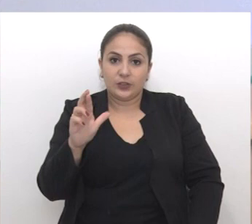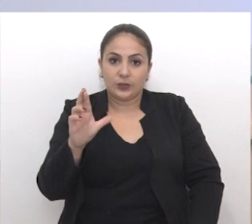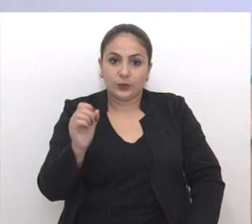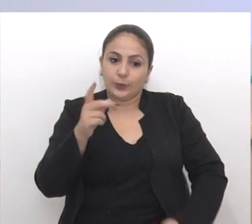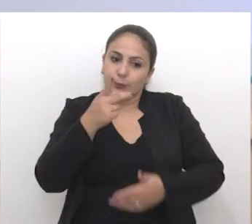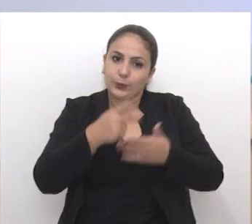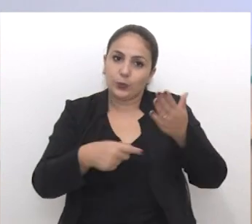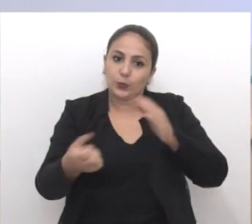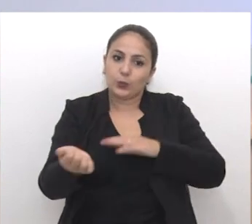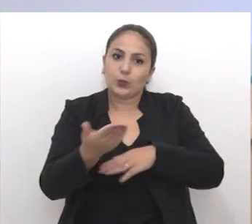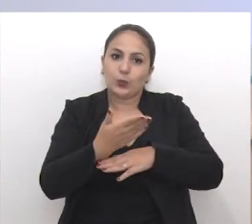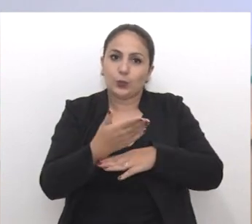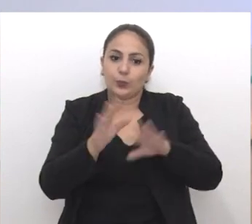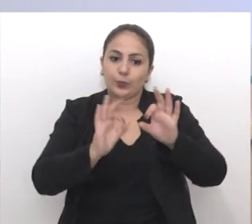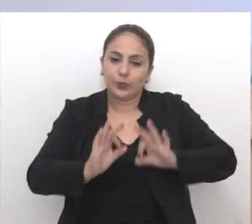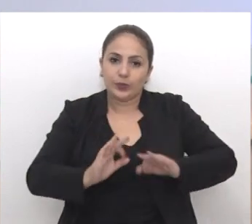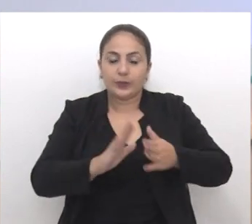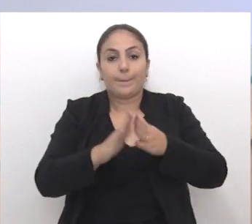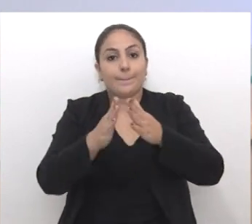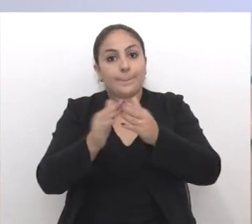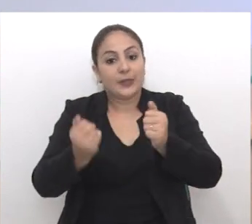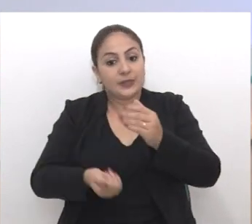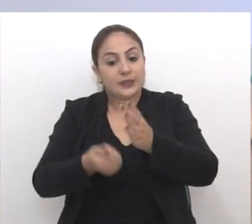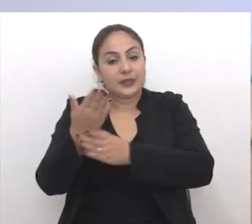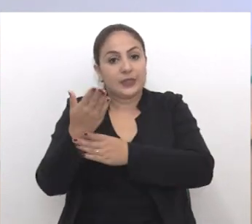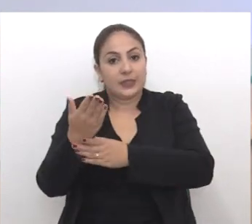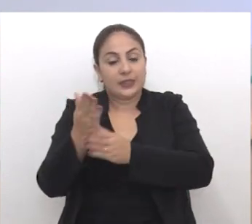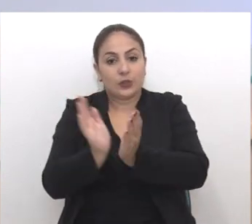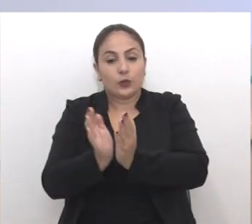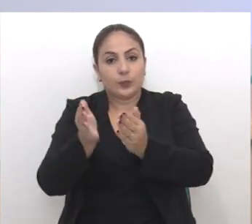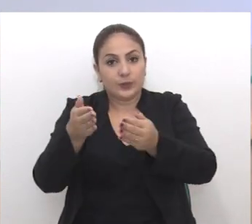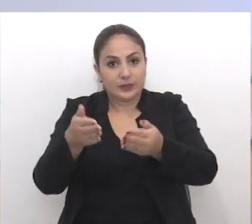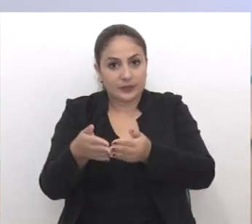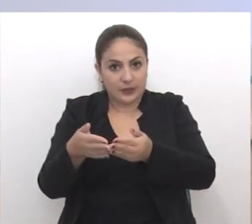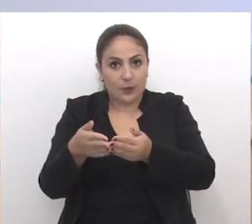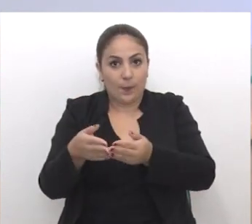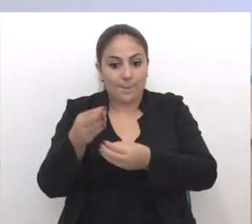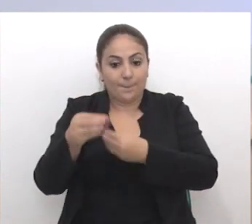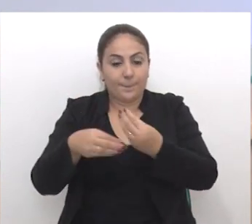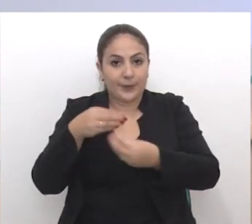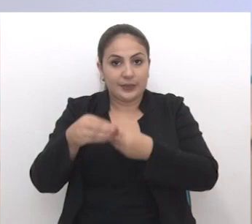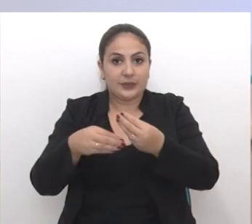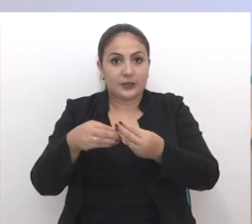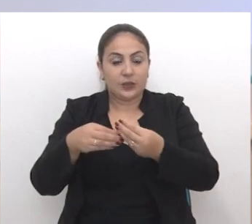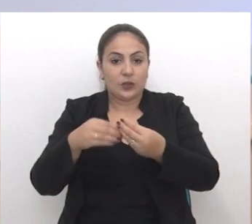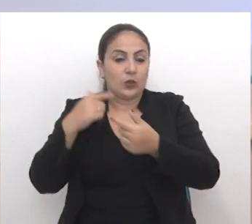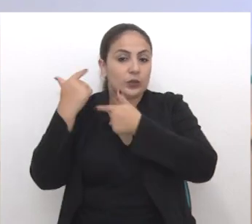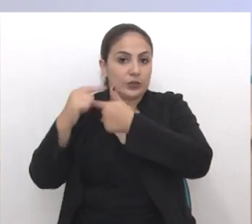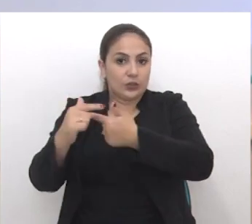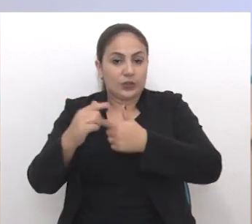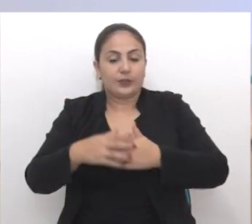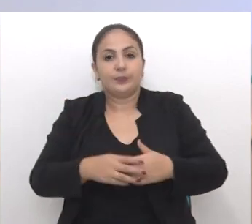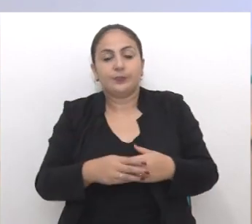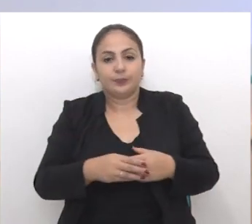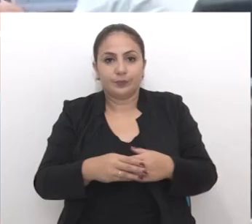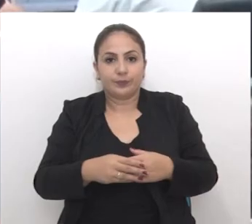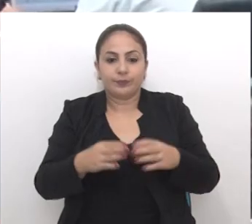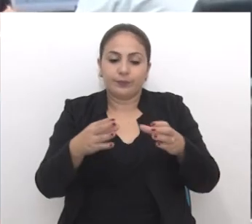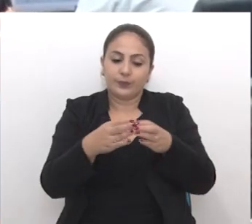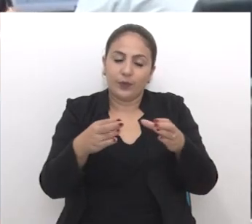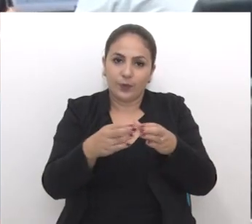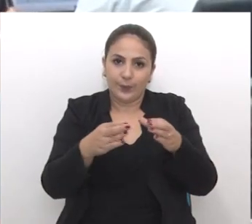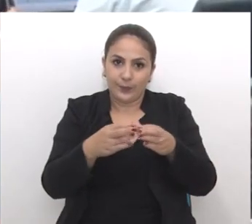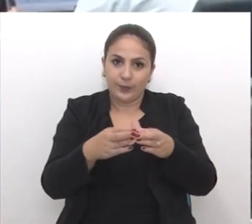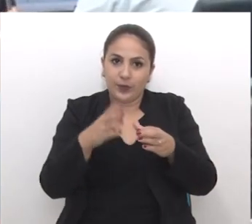Meirelles protocolou um novo projeto. Ele pede que seja criada a Frente Parlamentar Mista do Tradicionalismo.